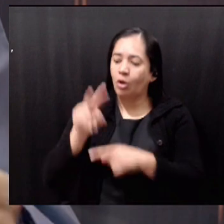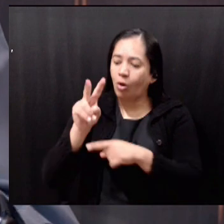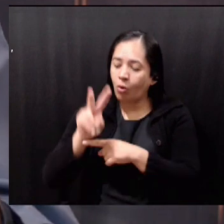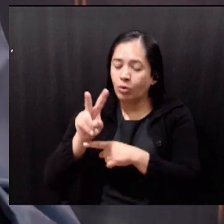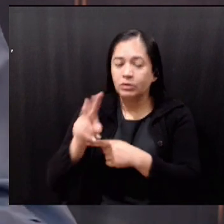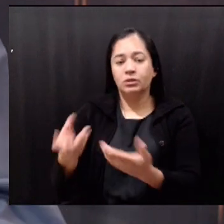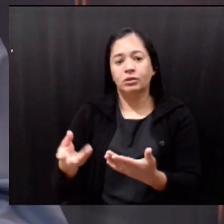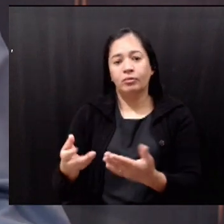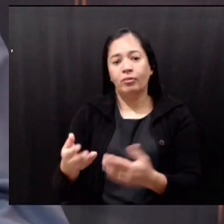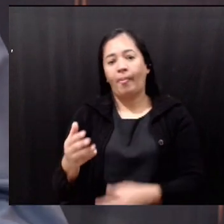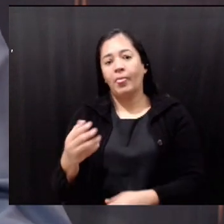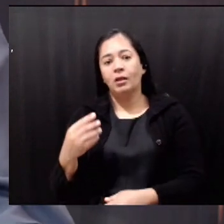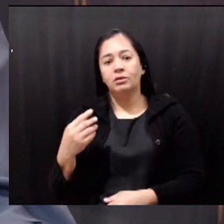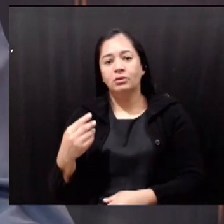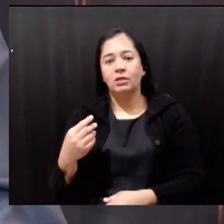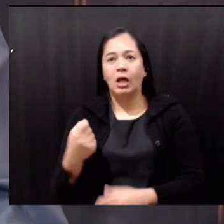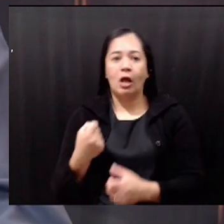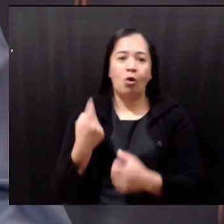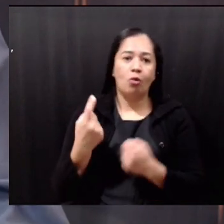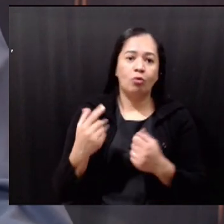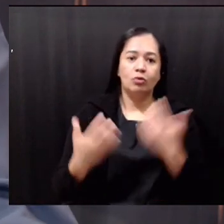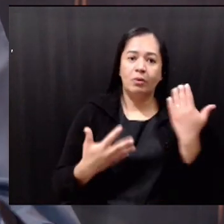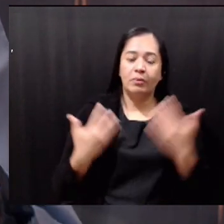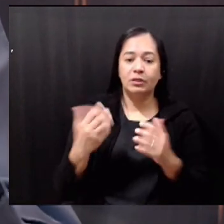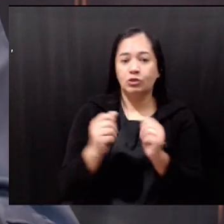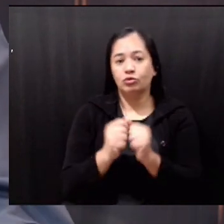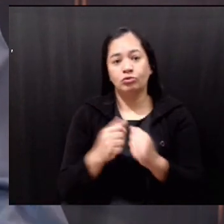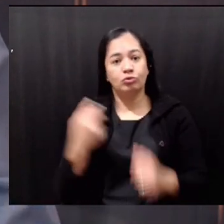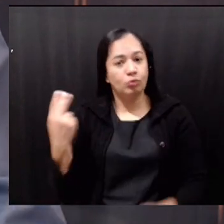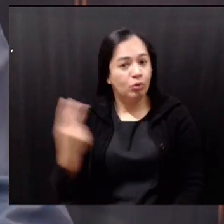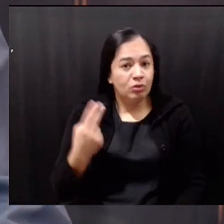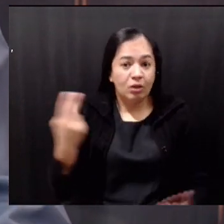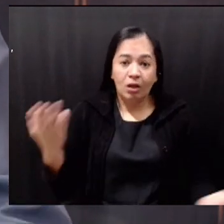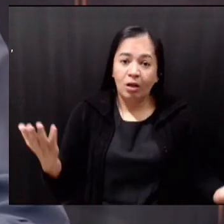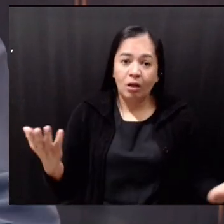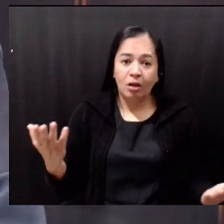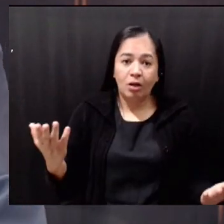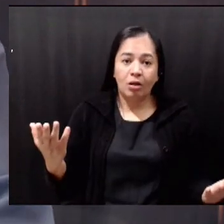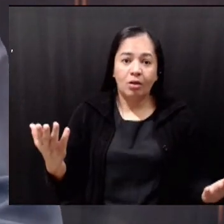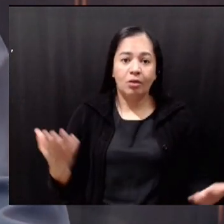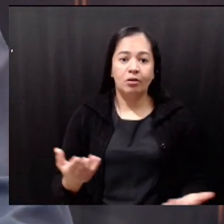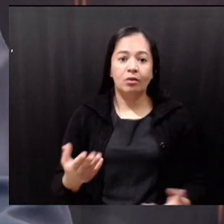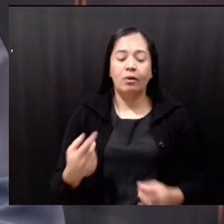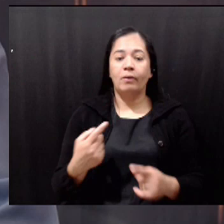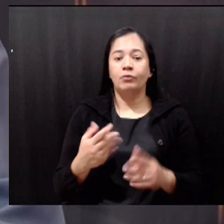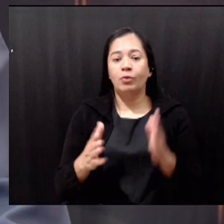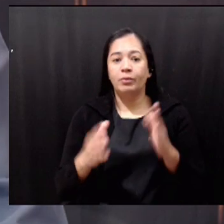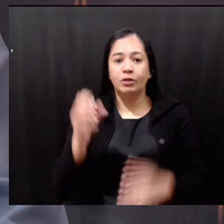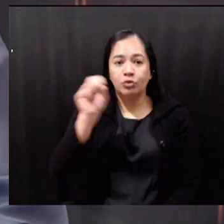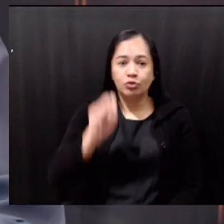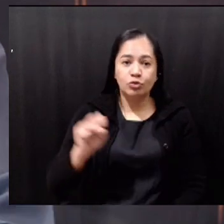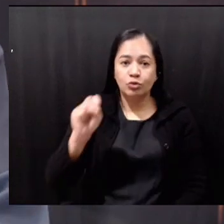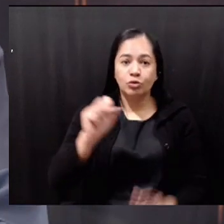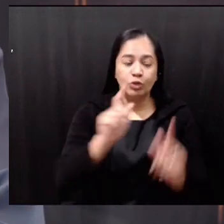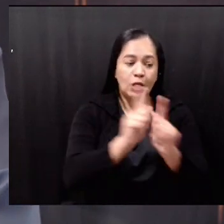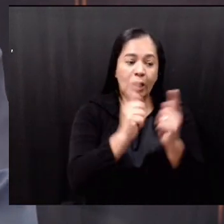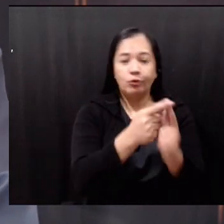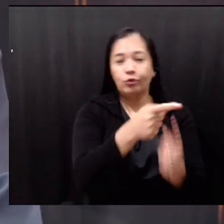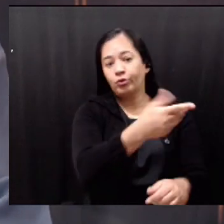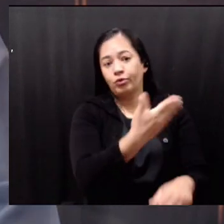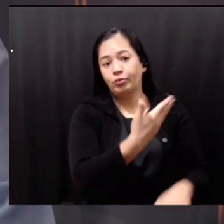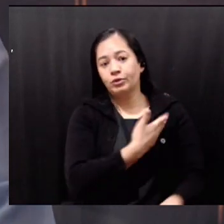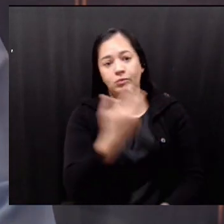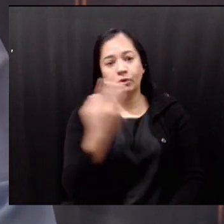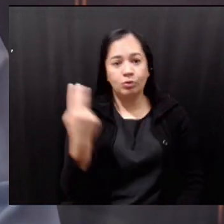fazer determinados passeios que ela fazia quando era solteira com aquele grupo de amigos ou com